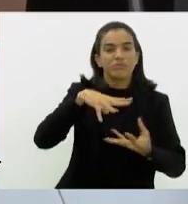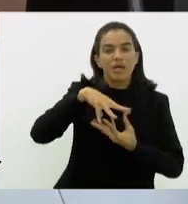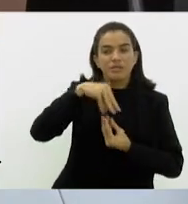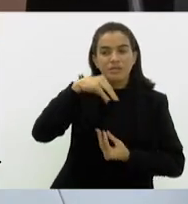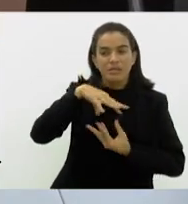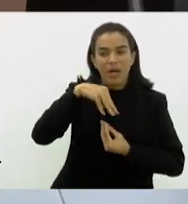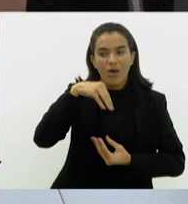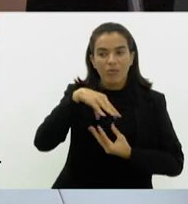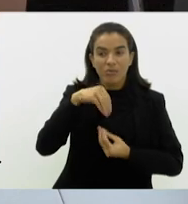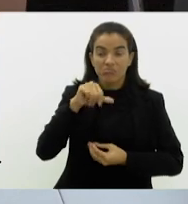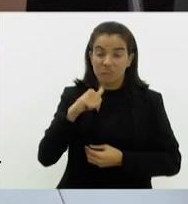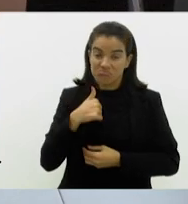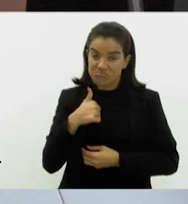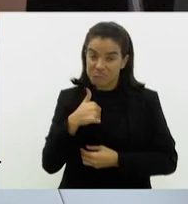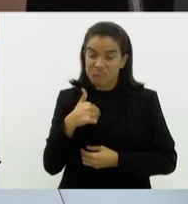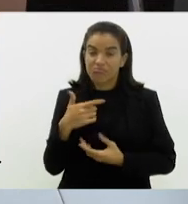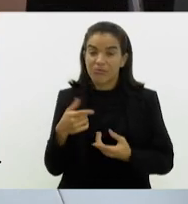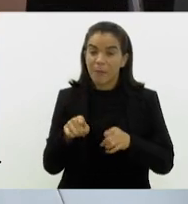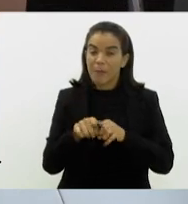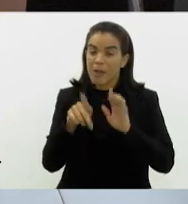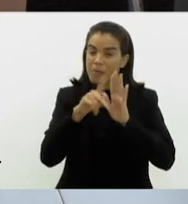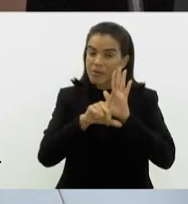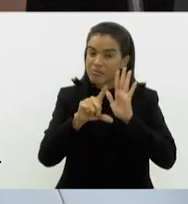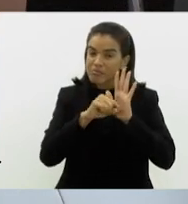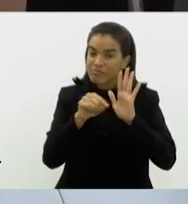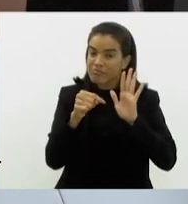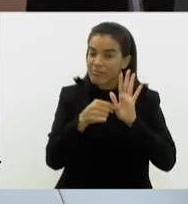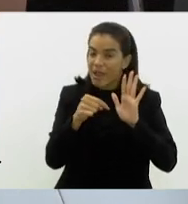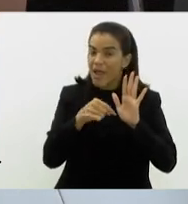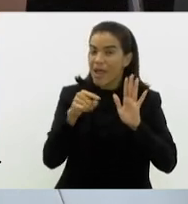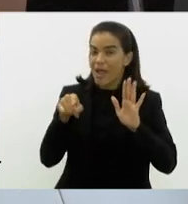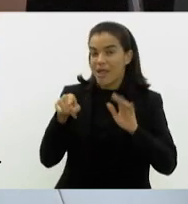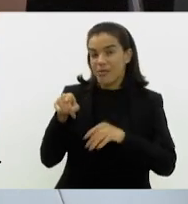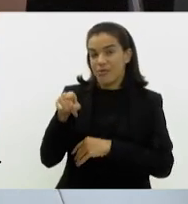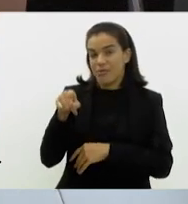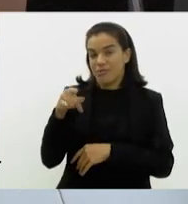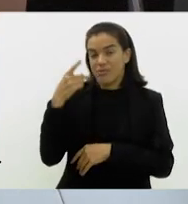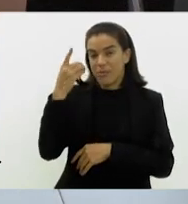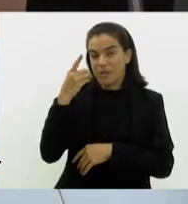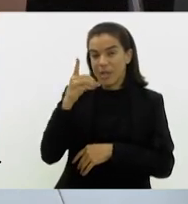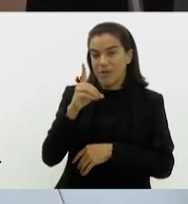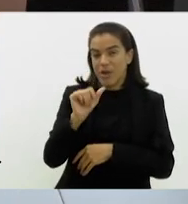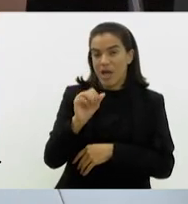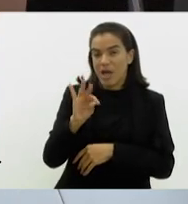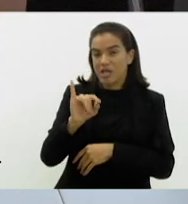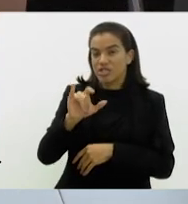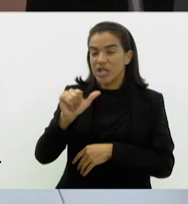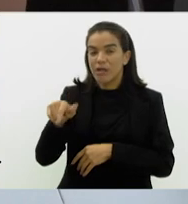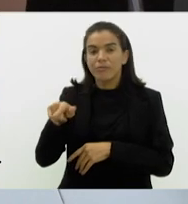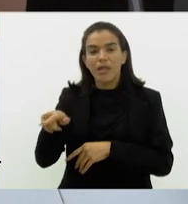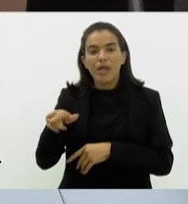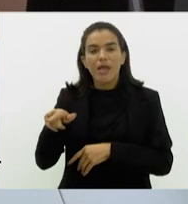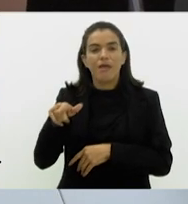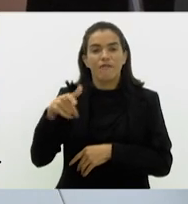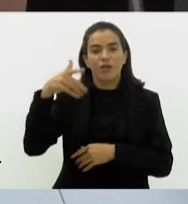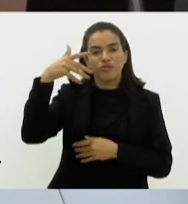E, além do mais, projeto do deputado Átila Nunes, um filho de Omulu